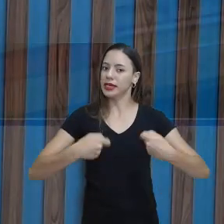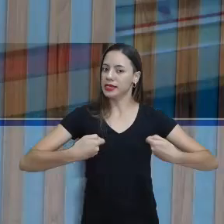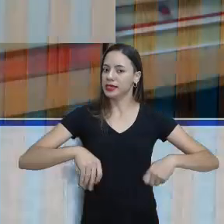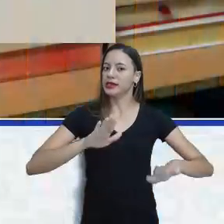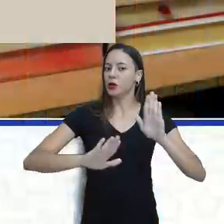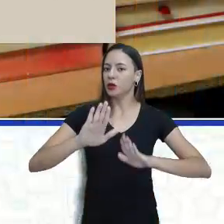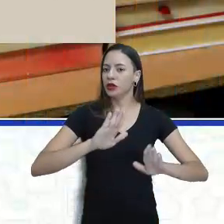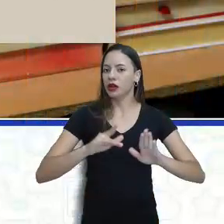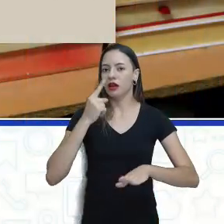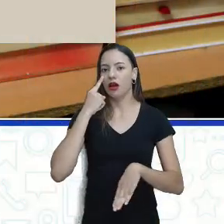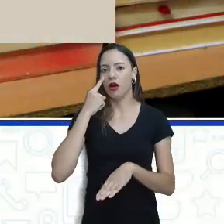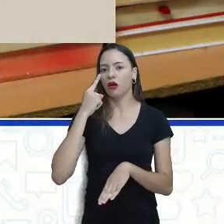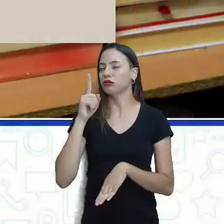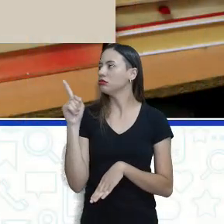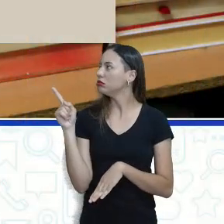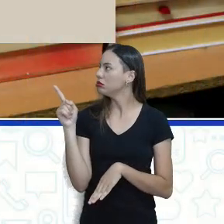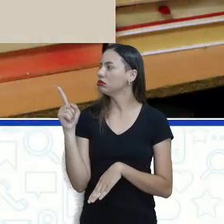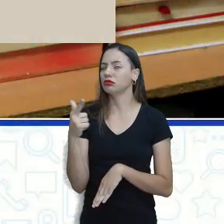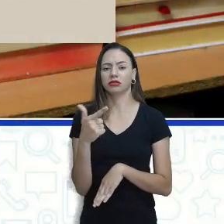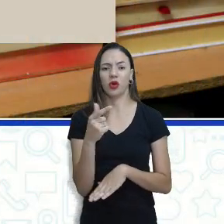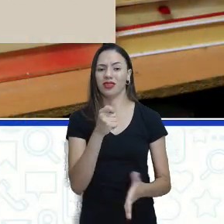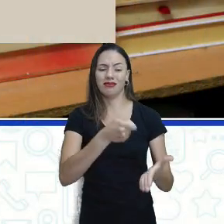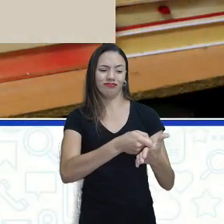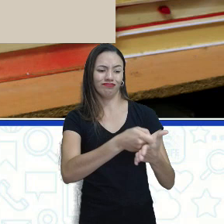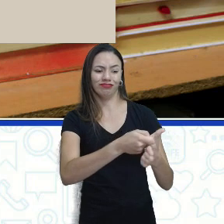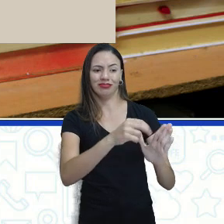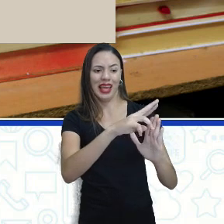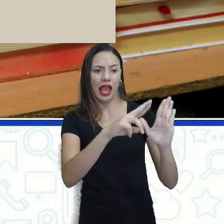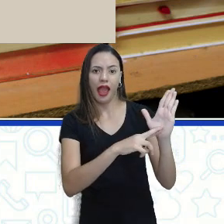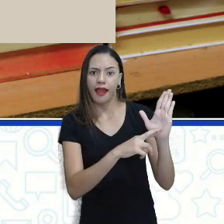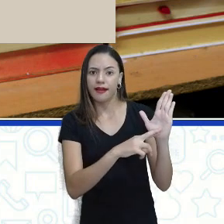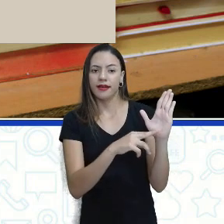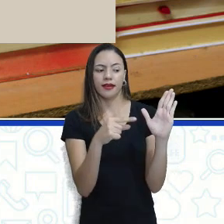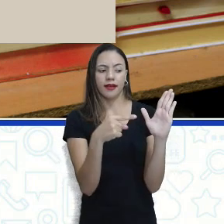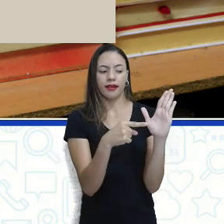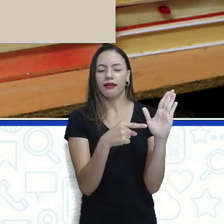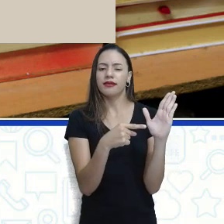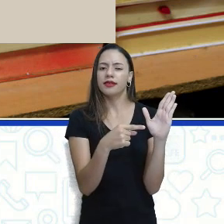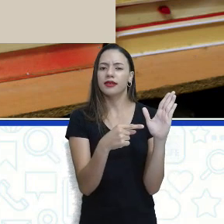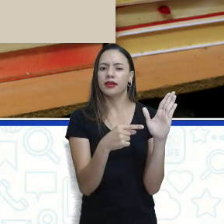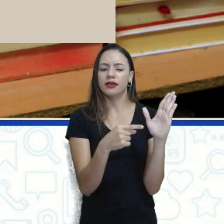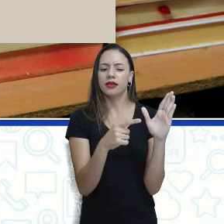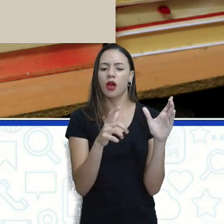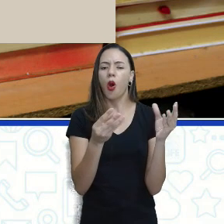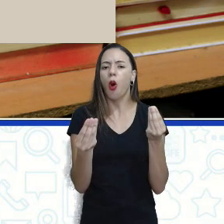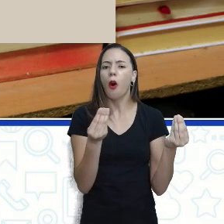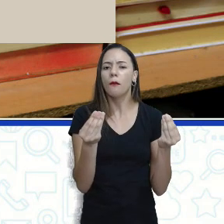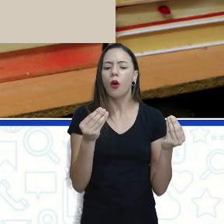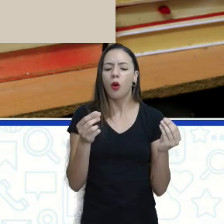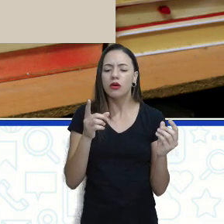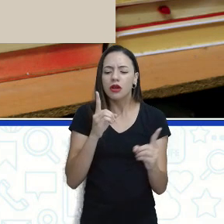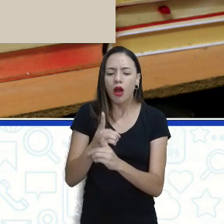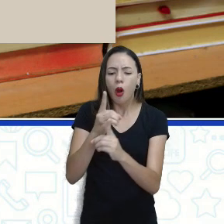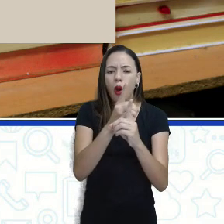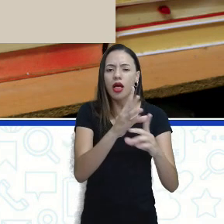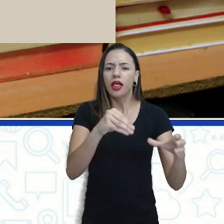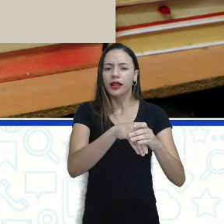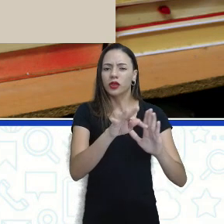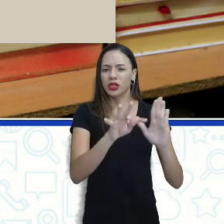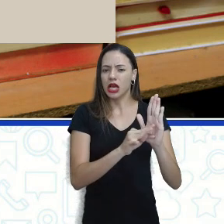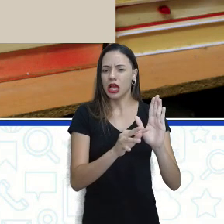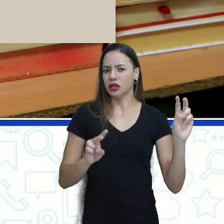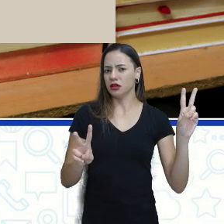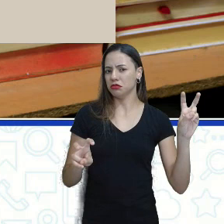Não existe nenhuma norma, né, sobre onde as citações podem ser localizadas no texto. Elas podem ficar tanto